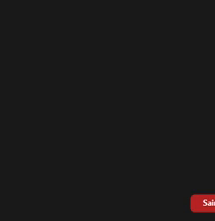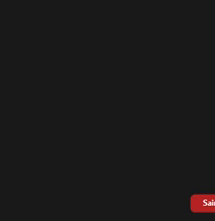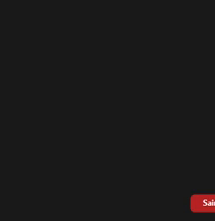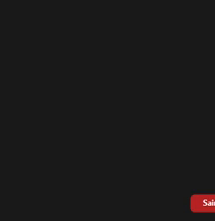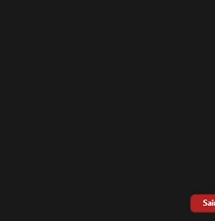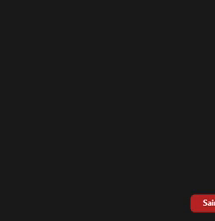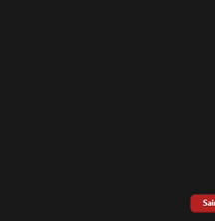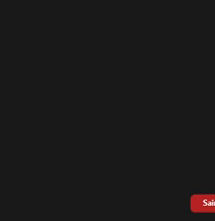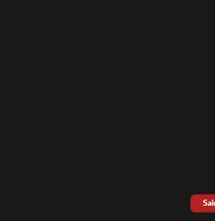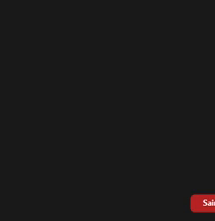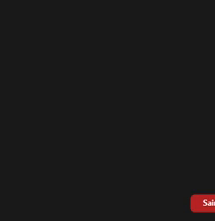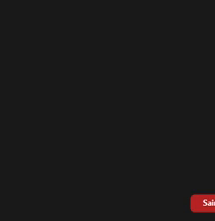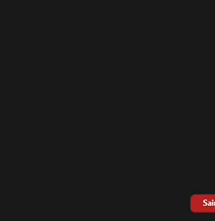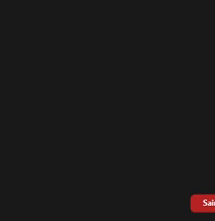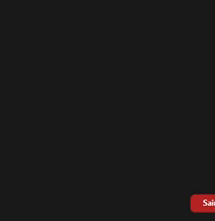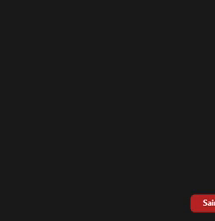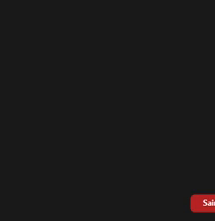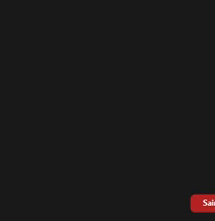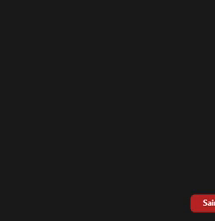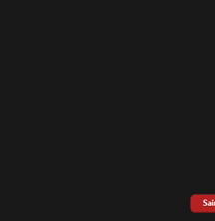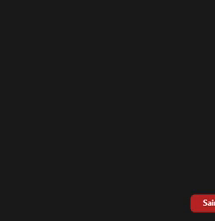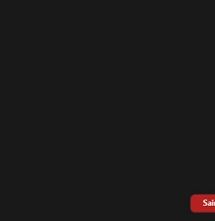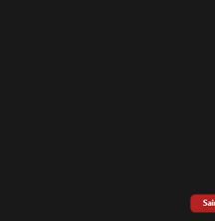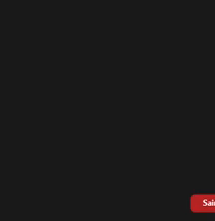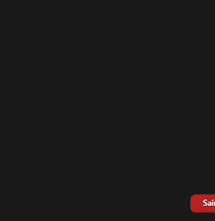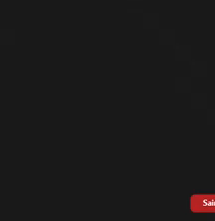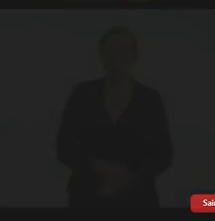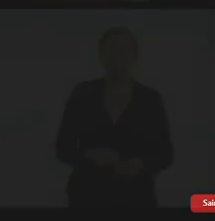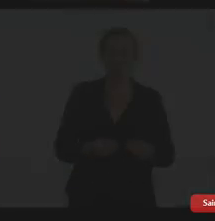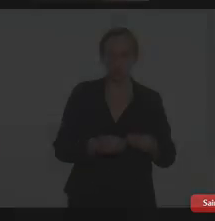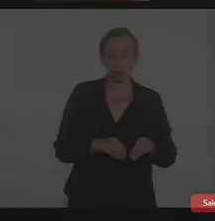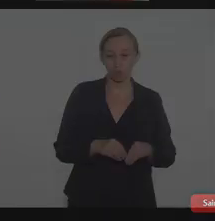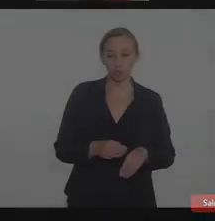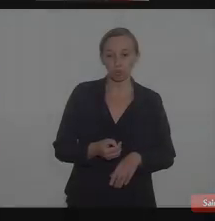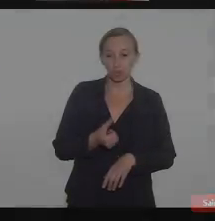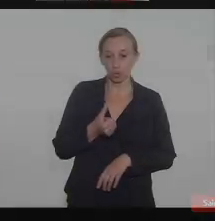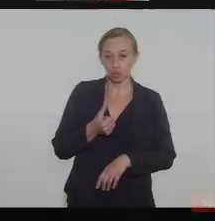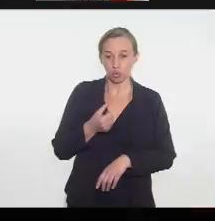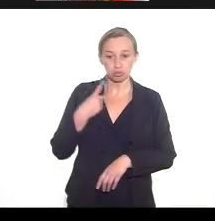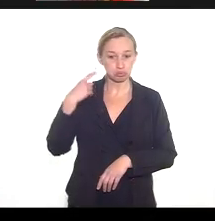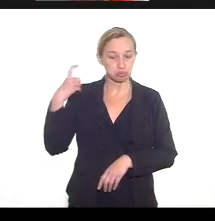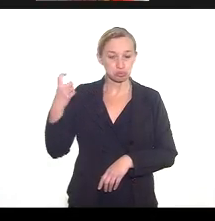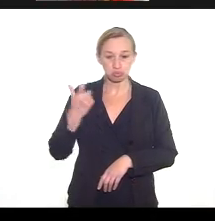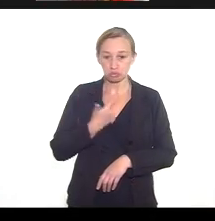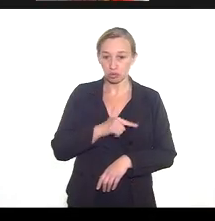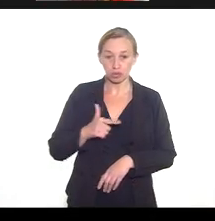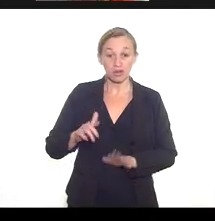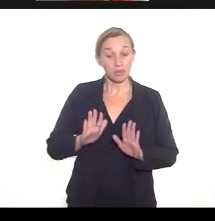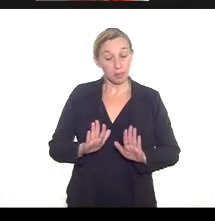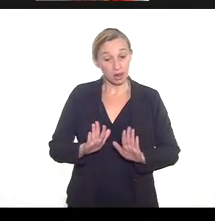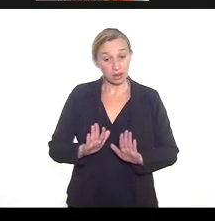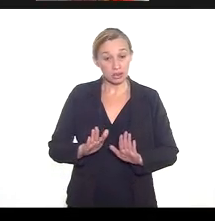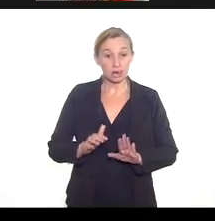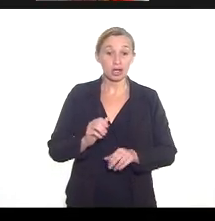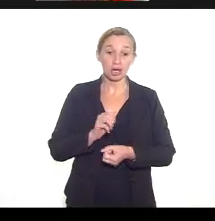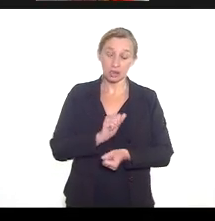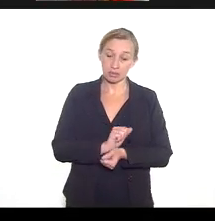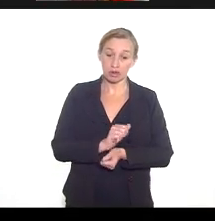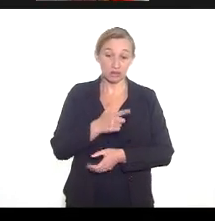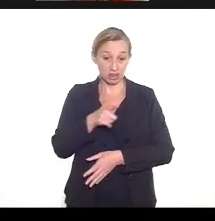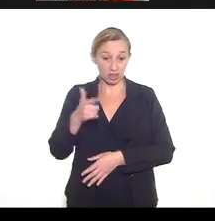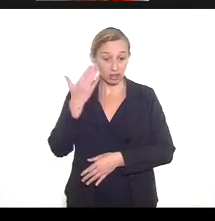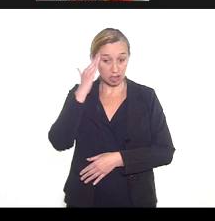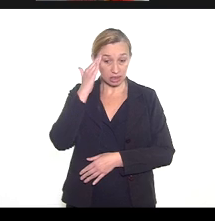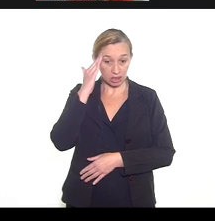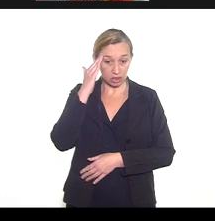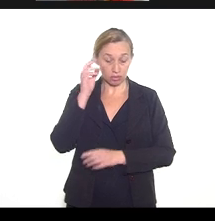A falta do som prejudicou um pouco, mas Espero que tenha dado para compreender a